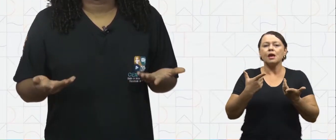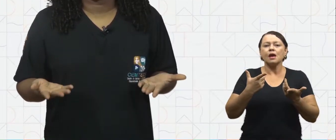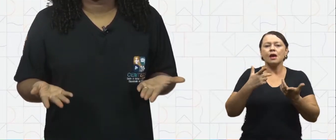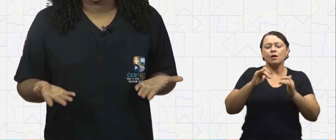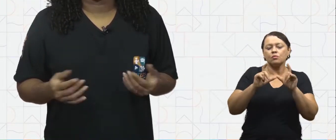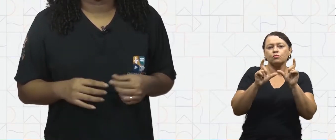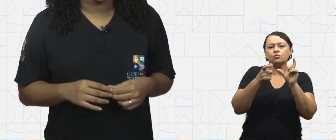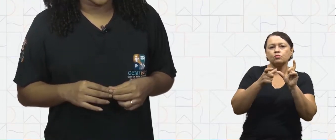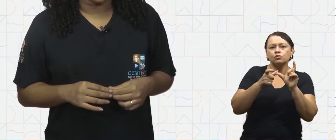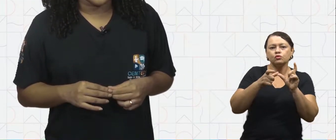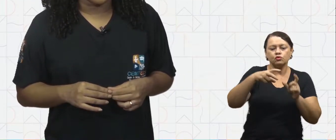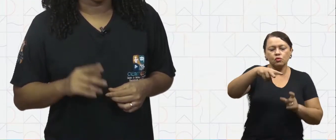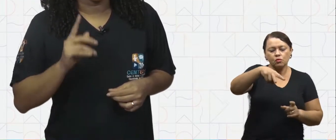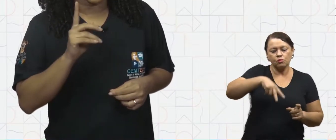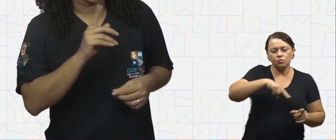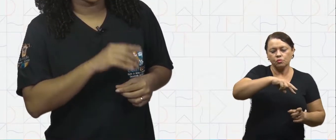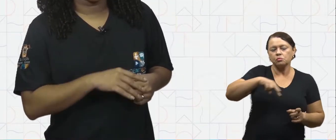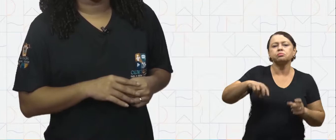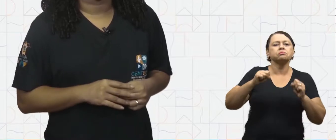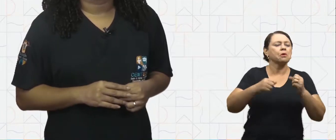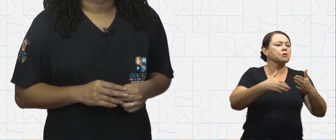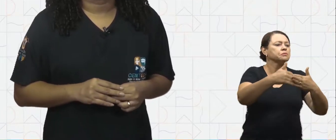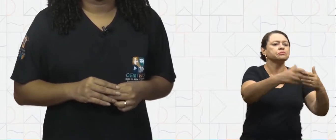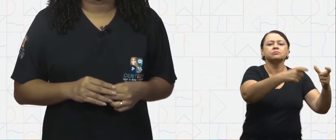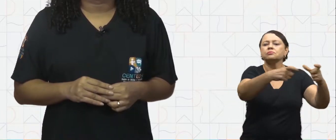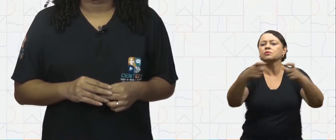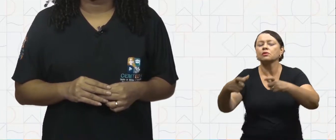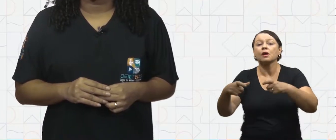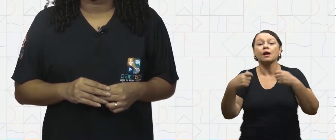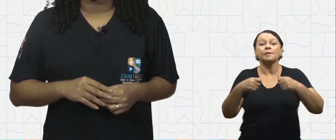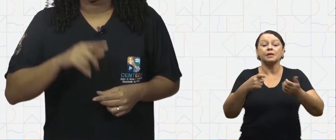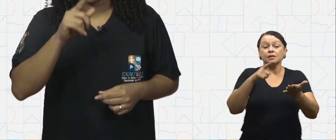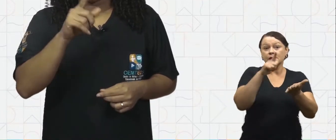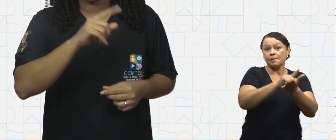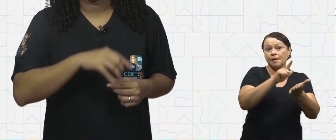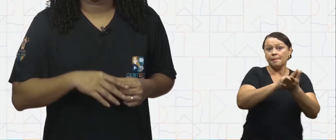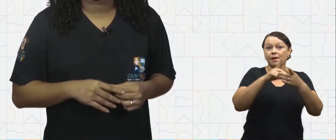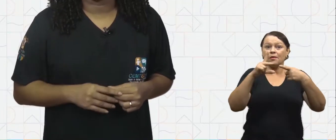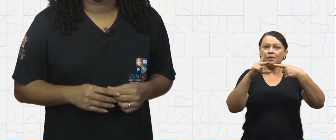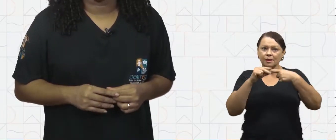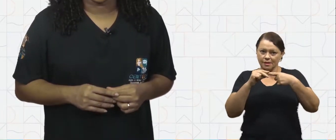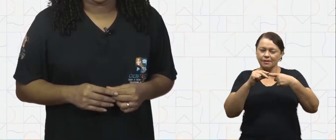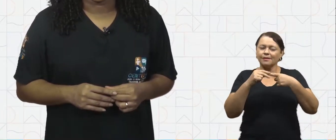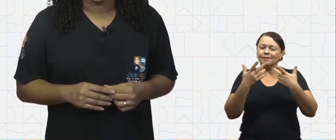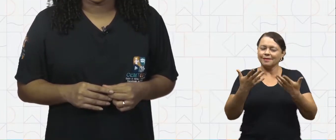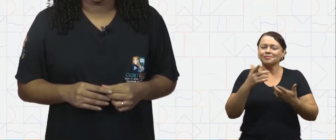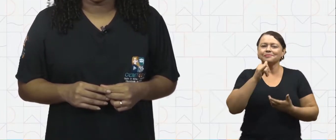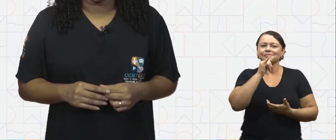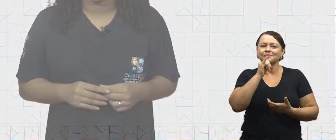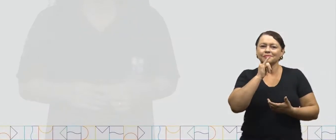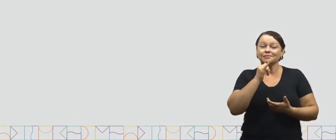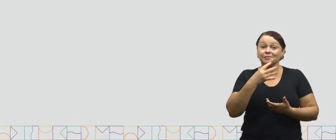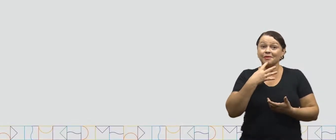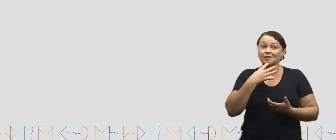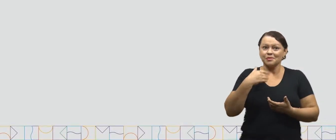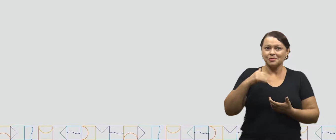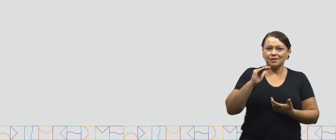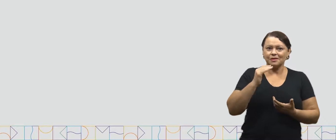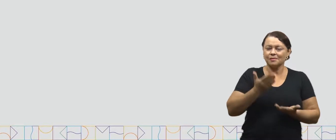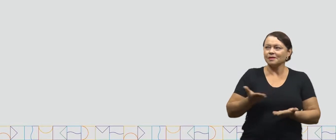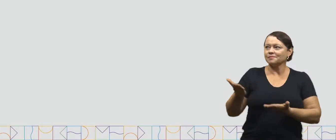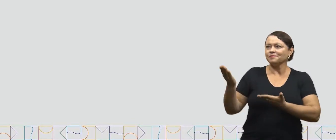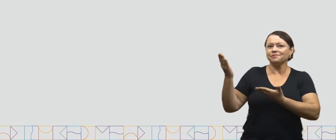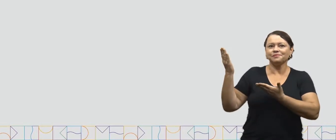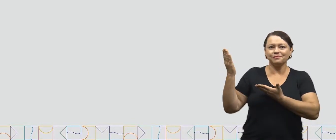ele pode ser jogado em qualquer lugar. Basta ter papel e caneta, por exemplo. Vamos conhecer um pouco mais esse jogo? Nome do